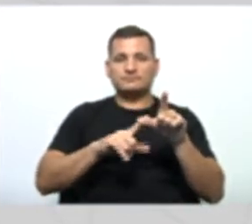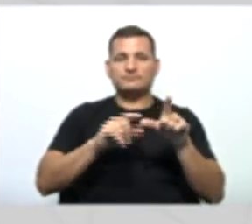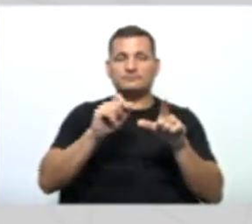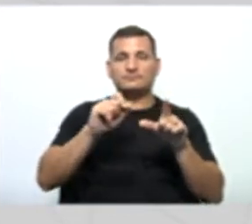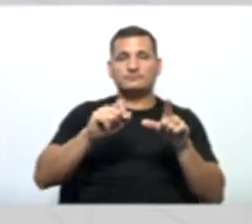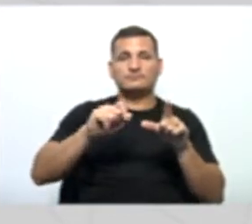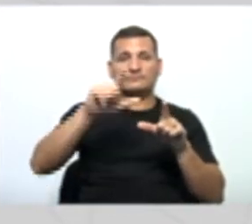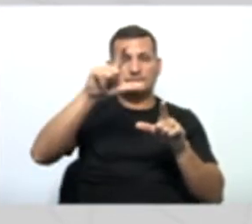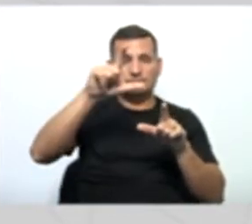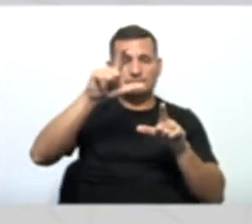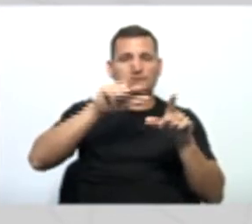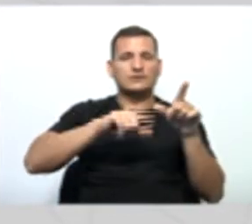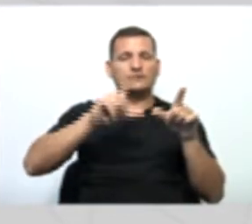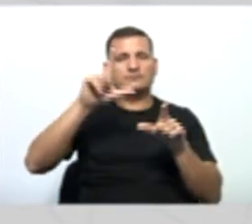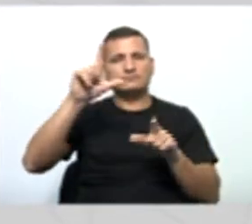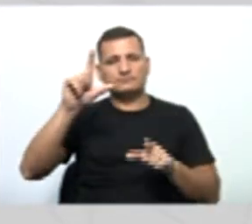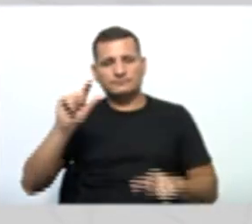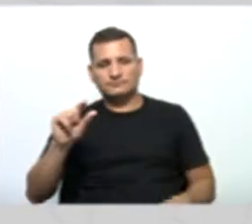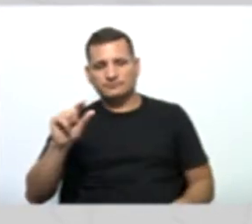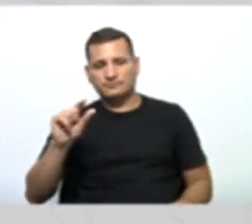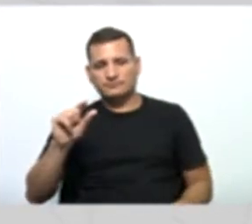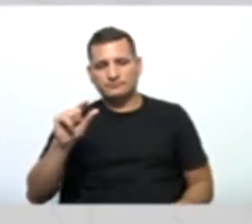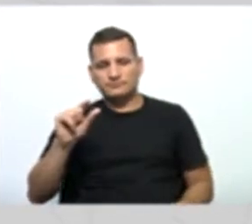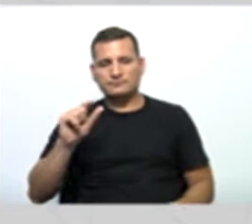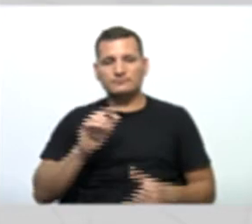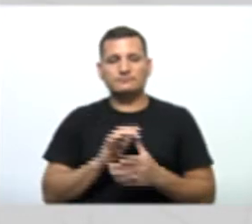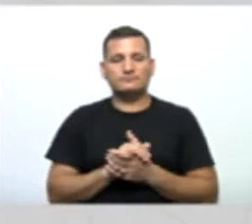contrastando com letras pequenas. Fonte